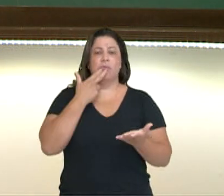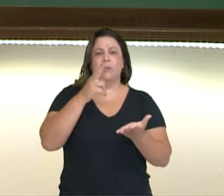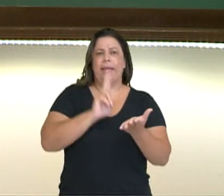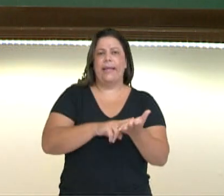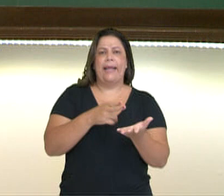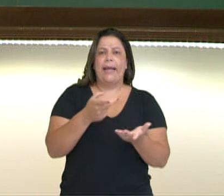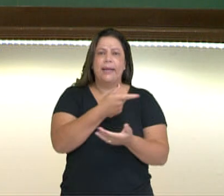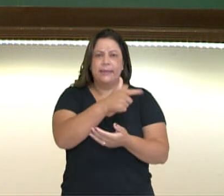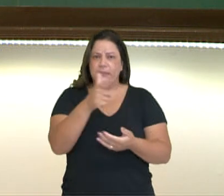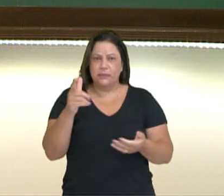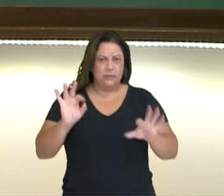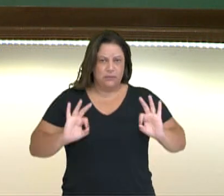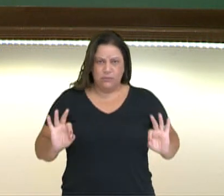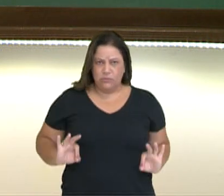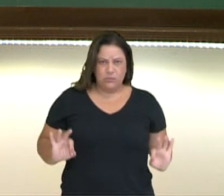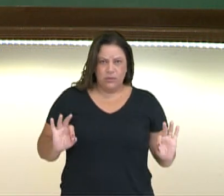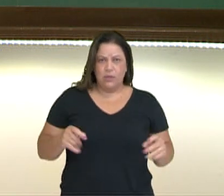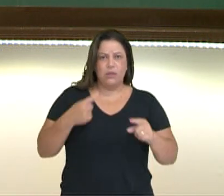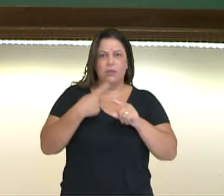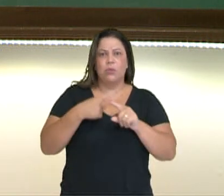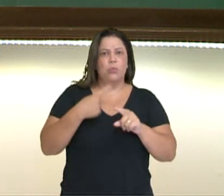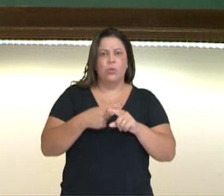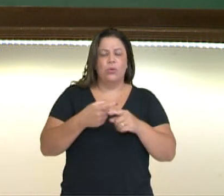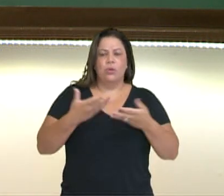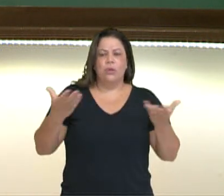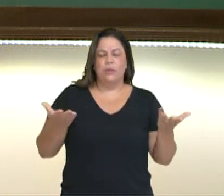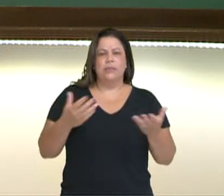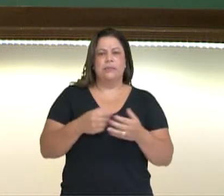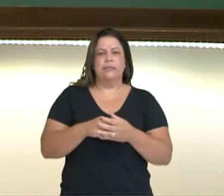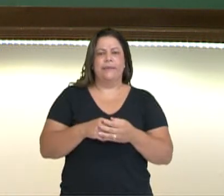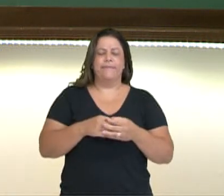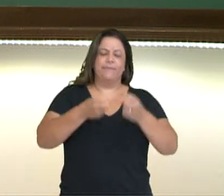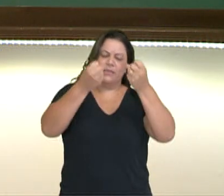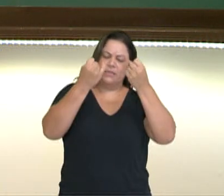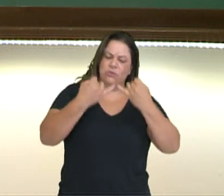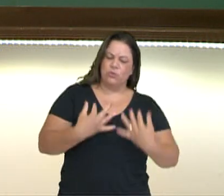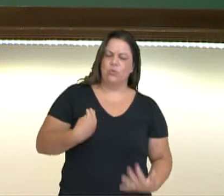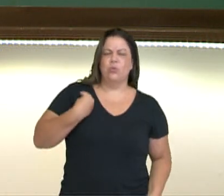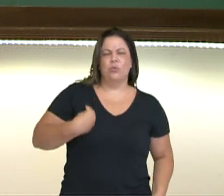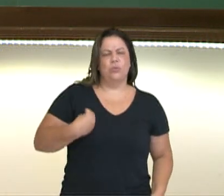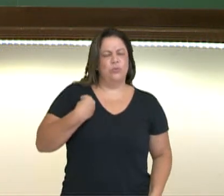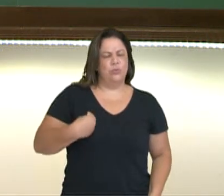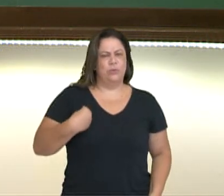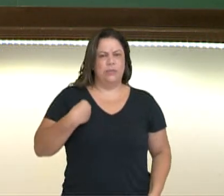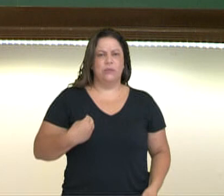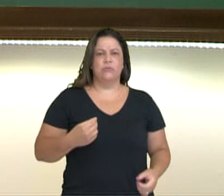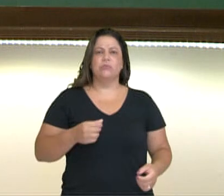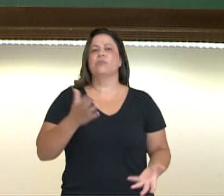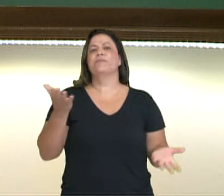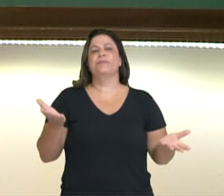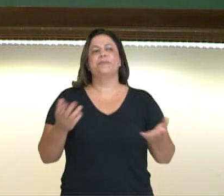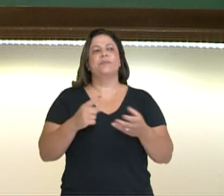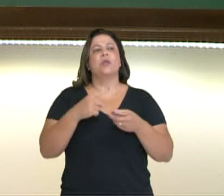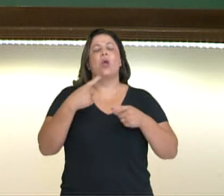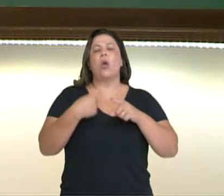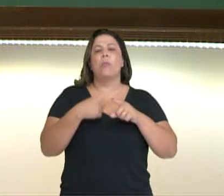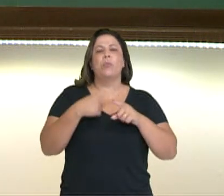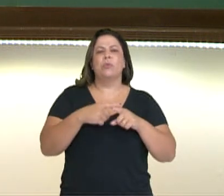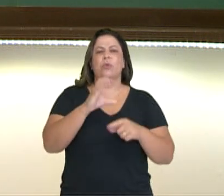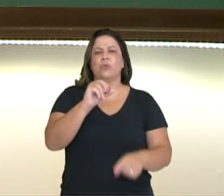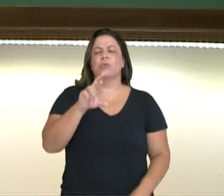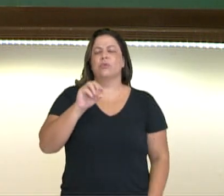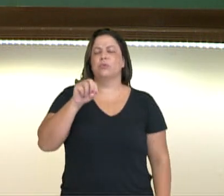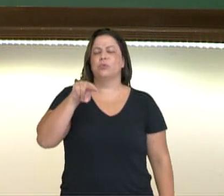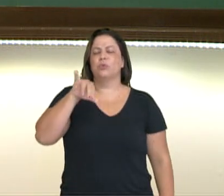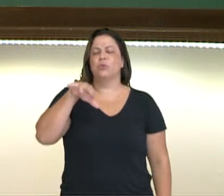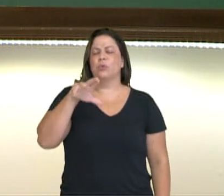é uma coisa discorrendo sobre você, sua vida, contando para os parentes. Por que que ele não é uma